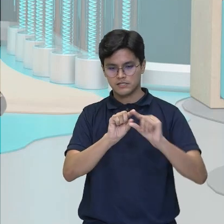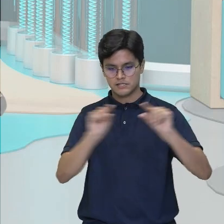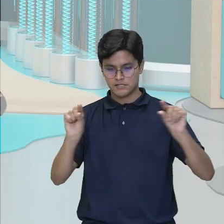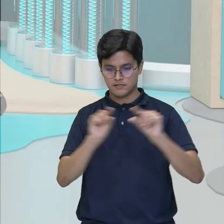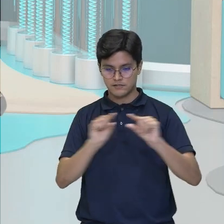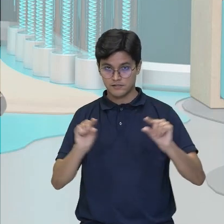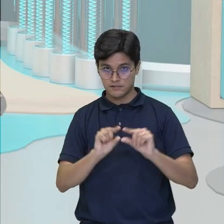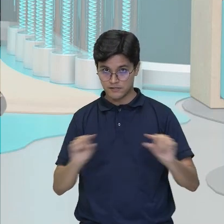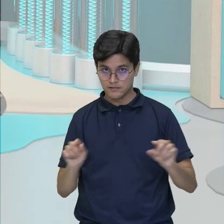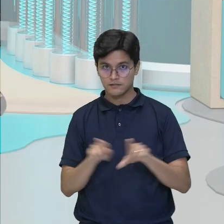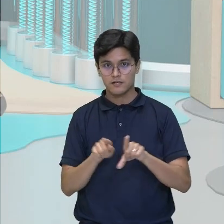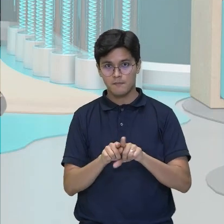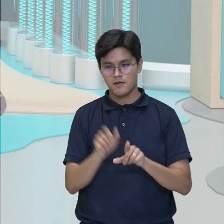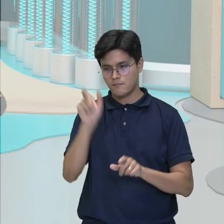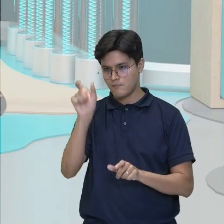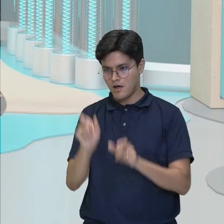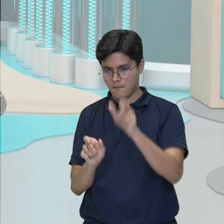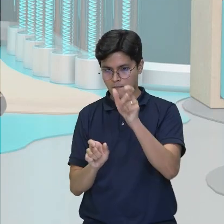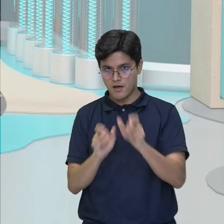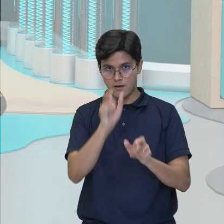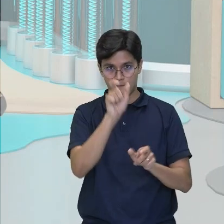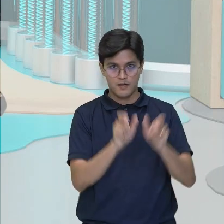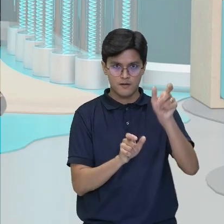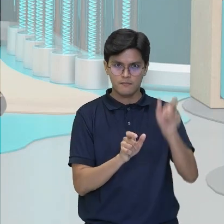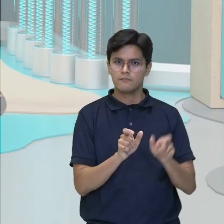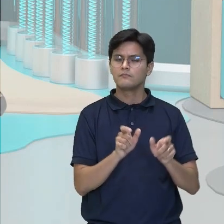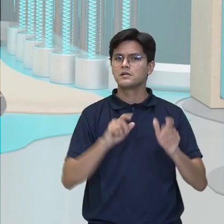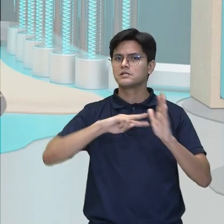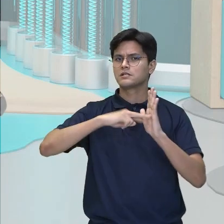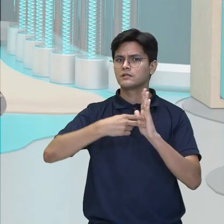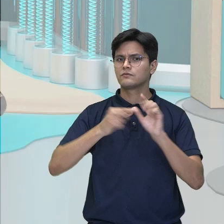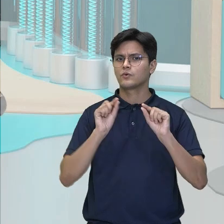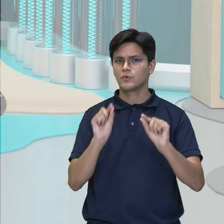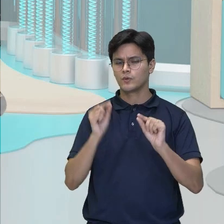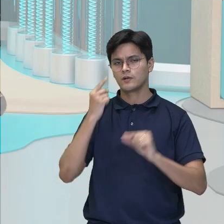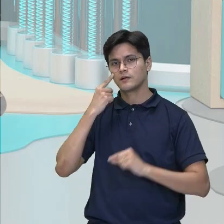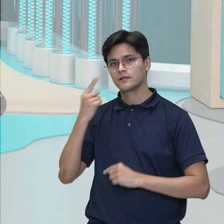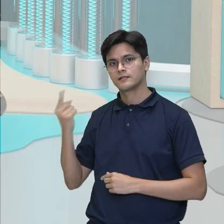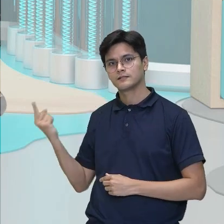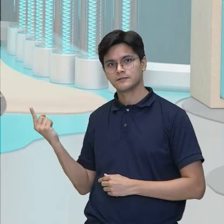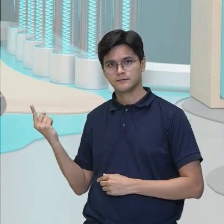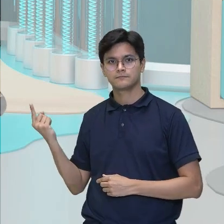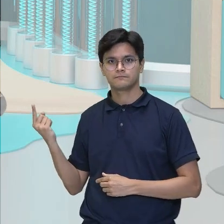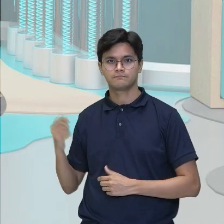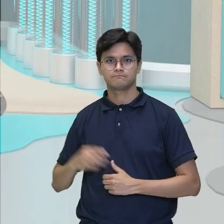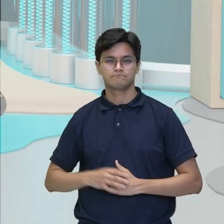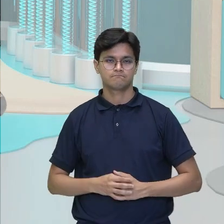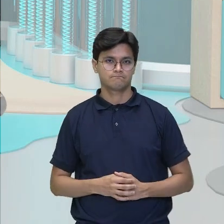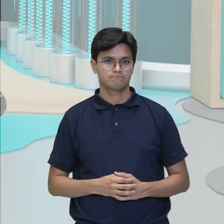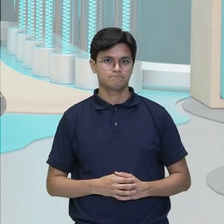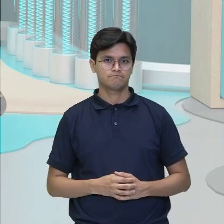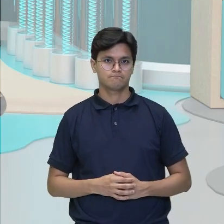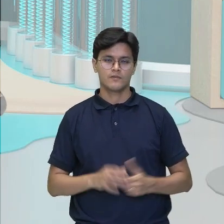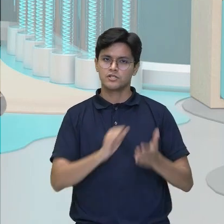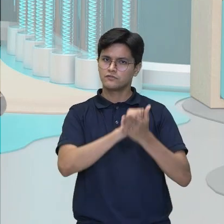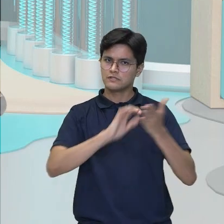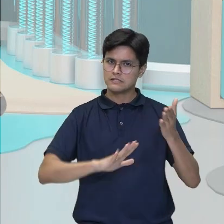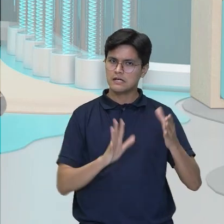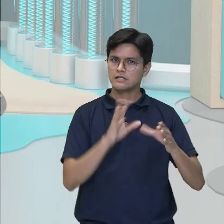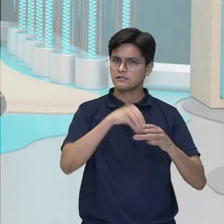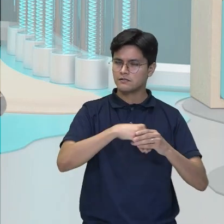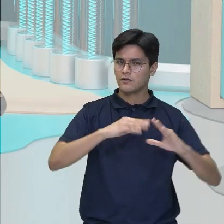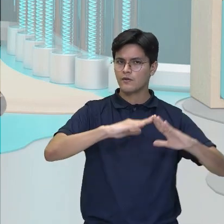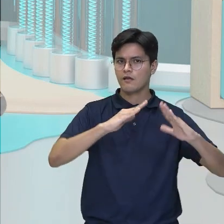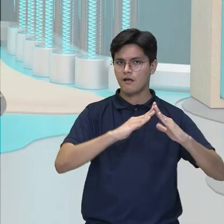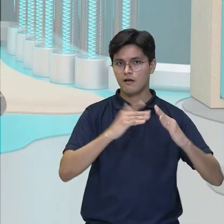vendo aqui. Ó. O que é? Activities at home. Atividades em casa. Então, lá no canto da